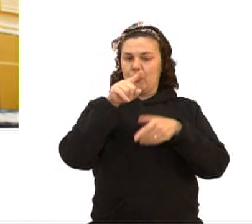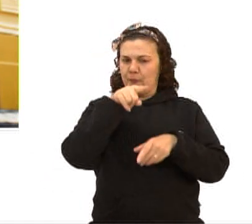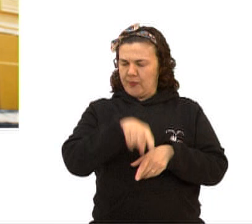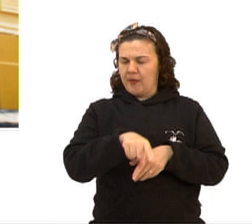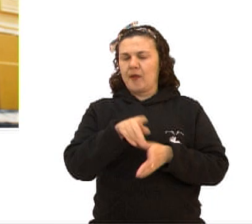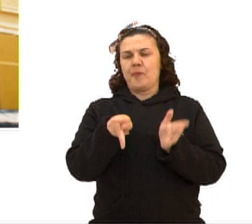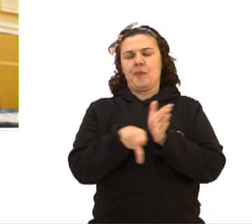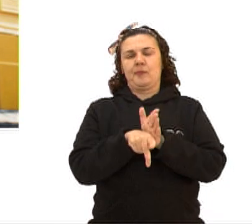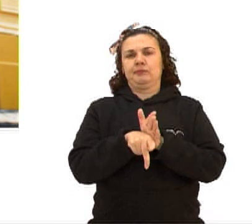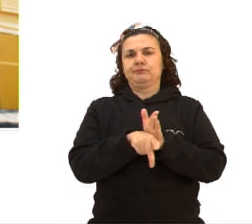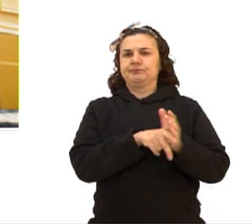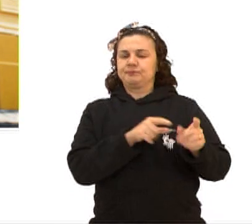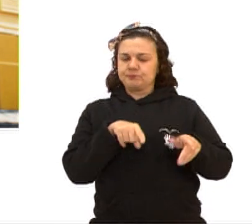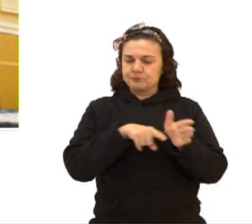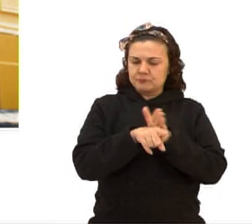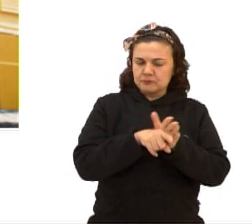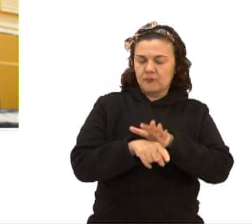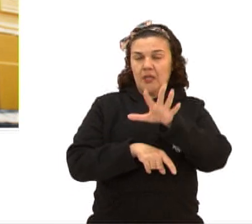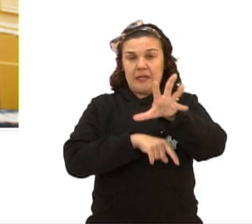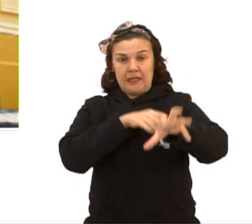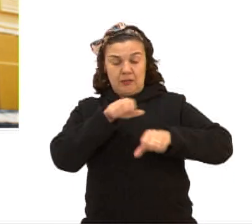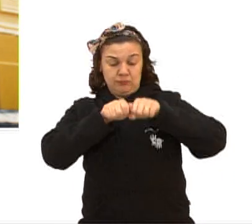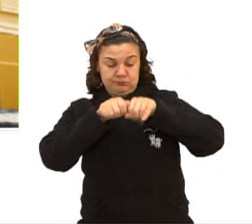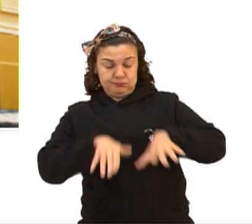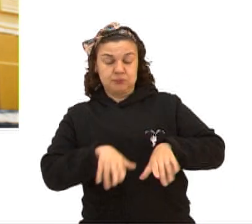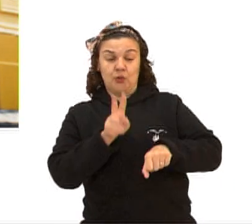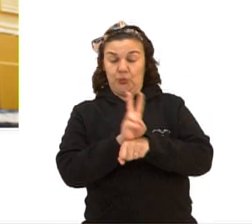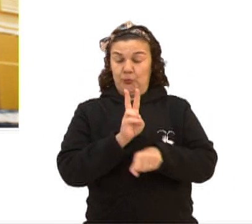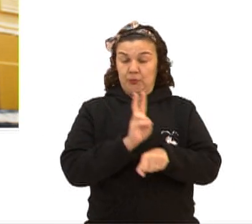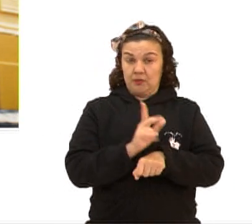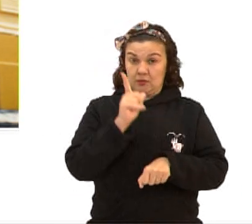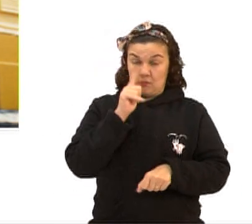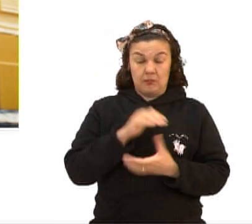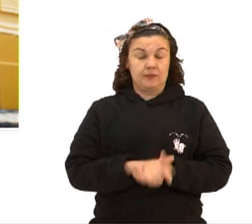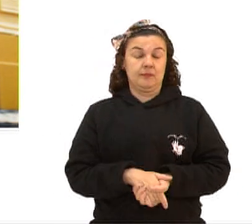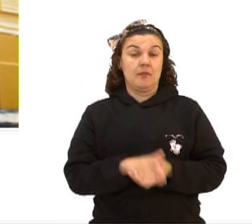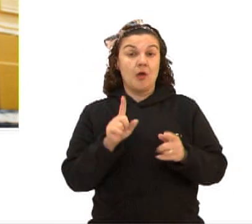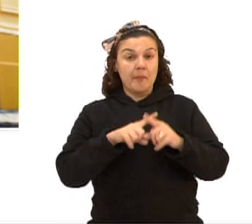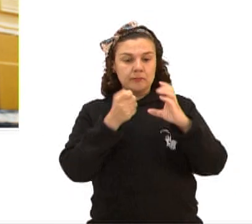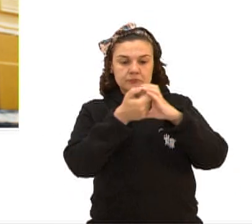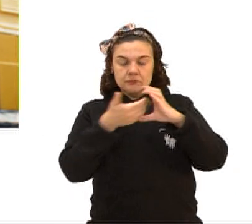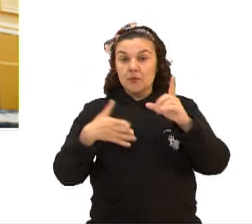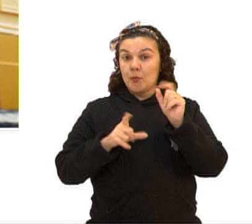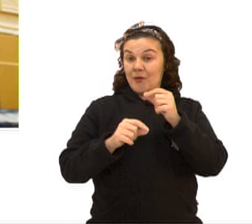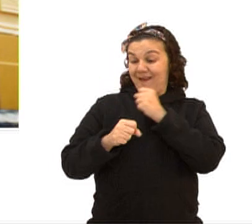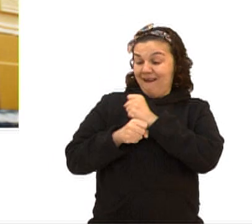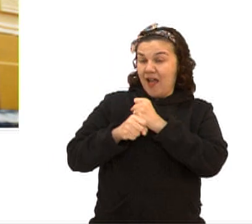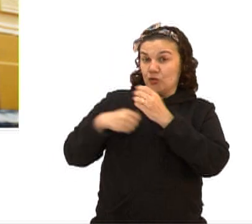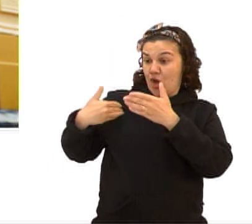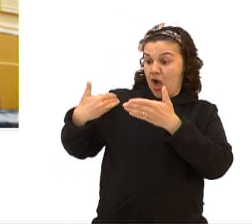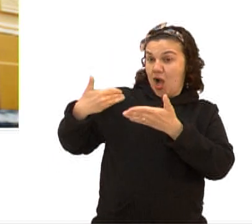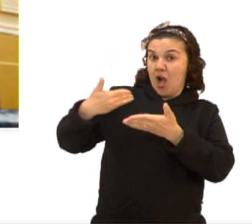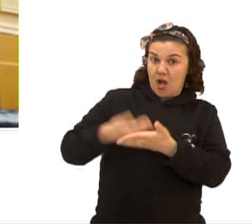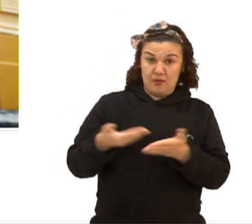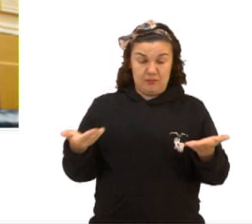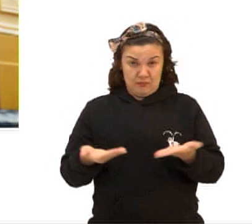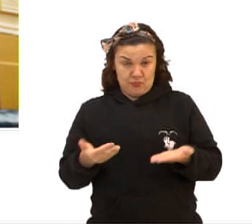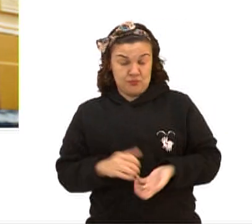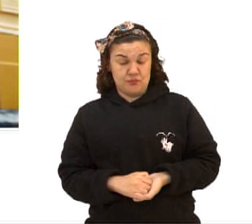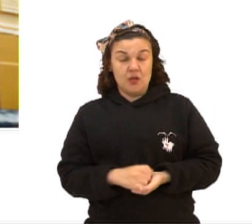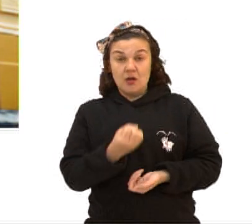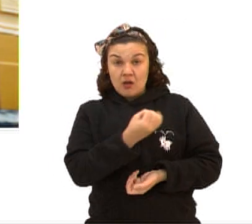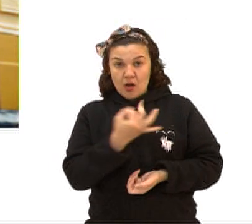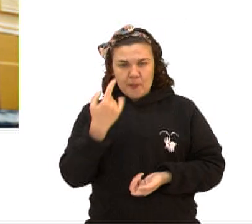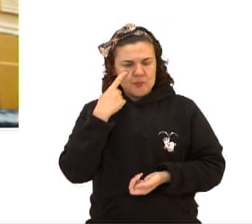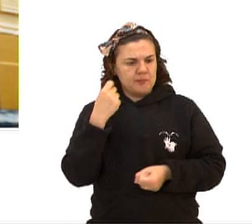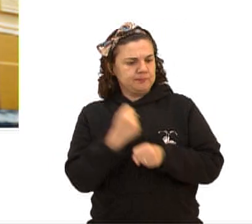Saneamento. Mas essas obras têm uma característica que elas se mantêm em funcionamento por muitos anos. Hoje a gente